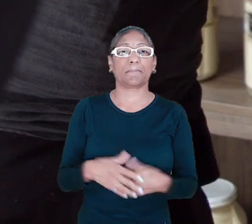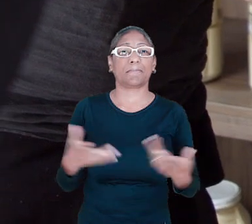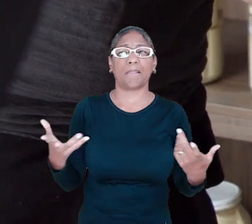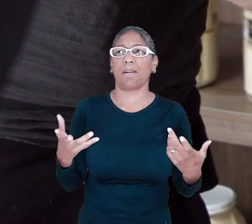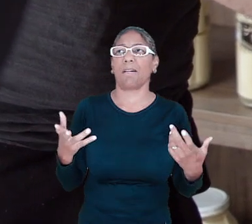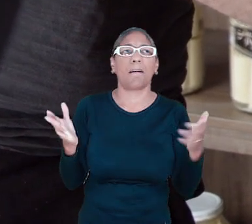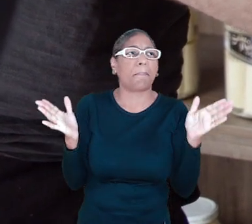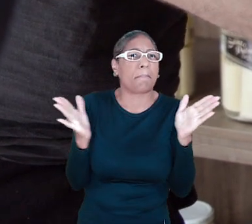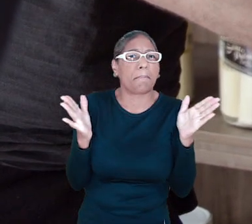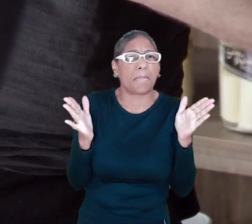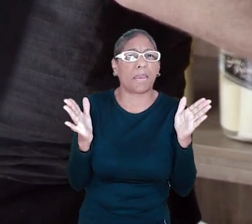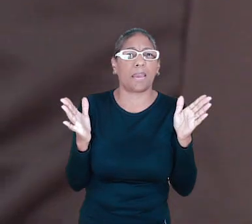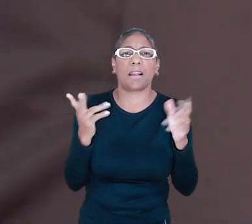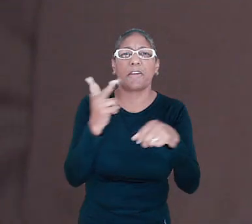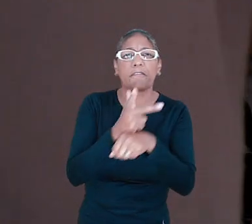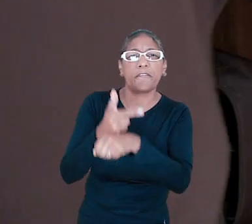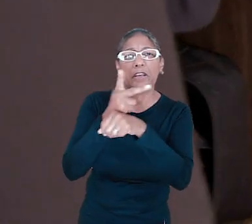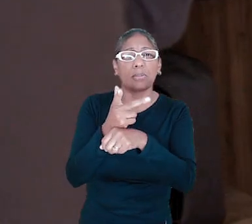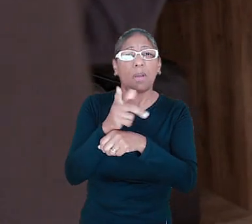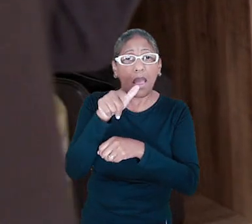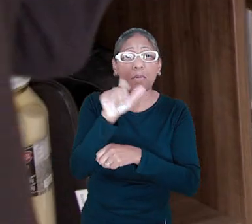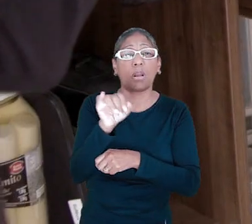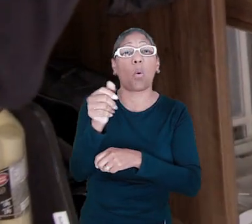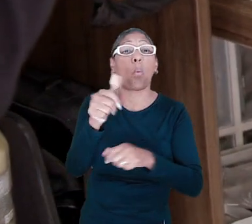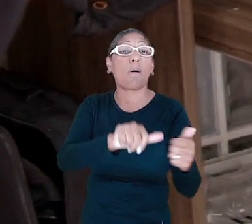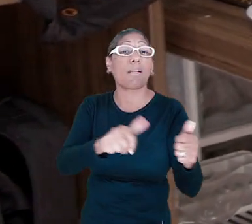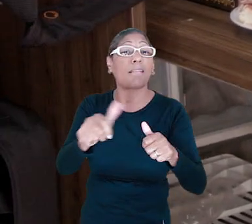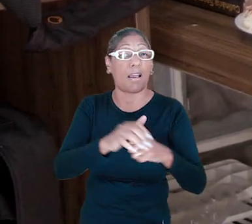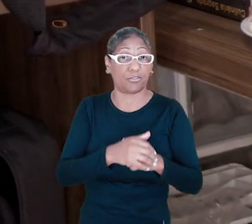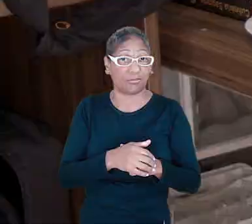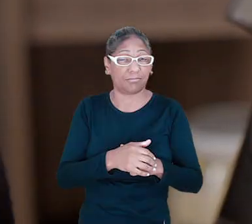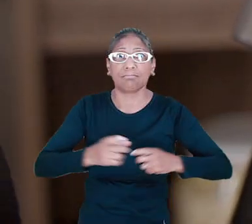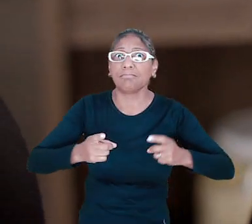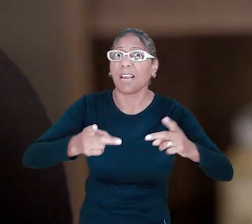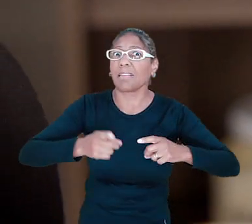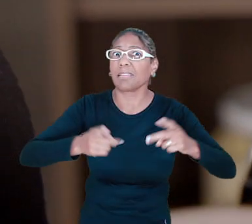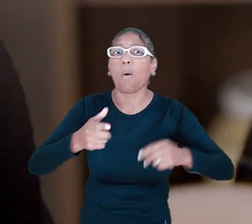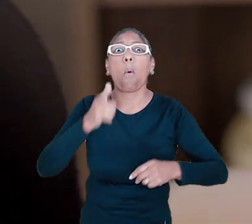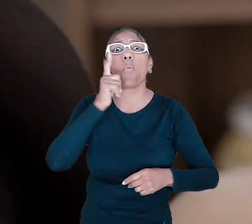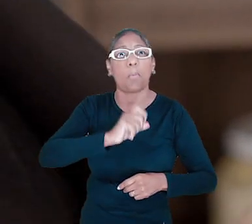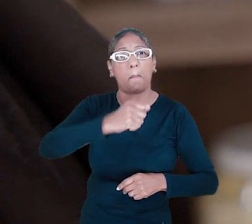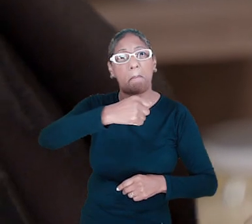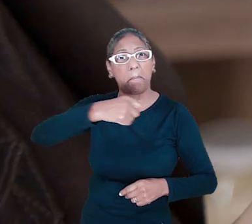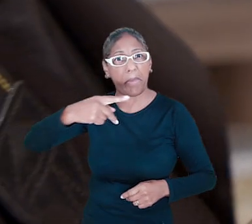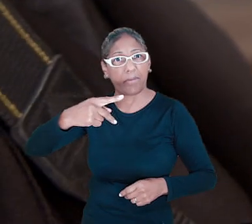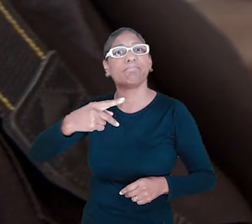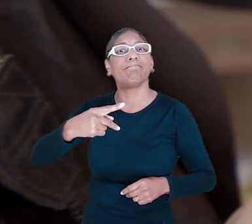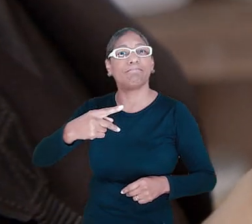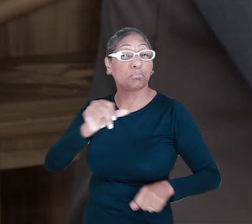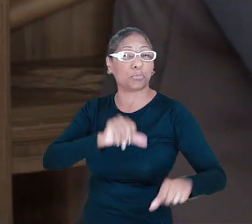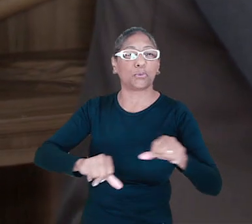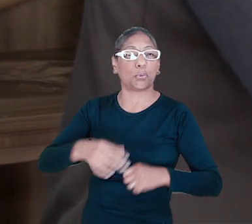coisa que é super pequena, assim, que são fotos e vídeos de qualidade. Eles aumentaram as vendas nos aplicativos de entrega por